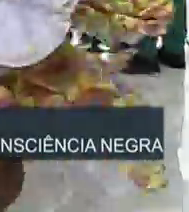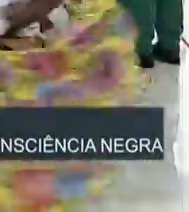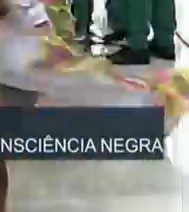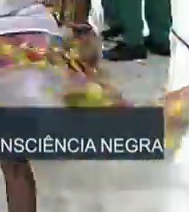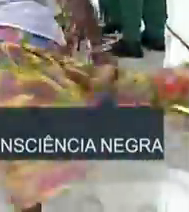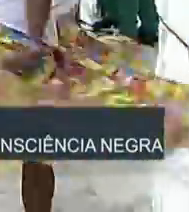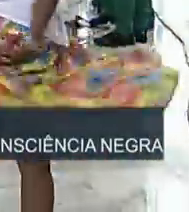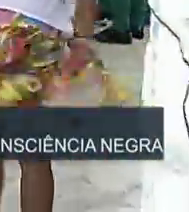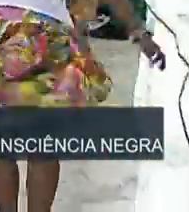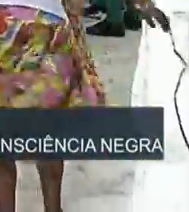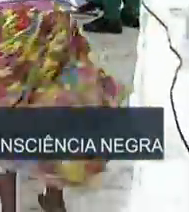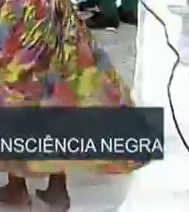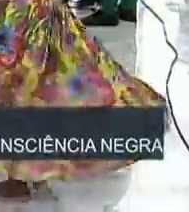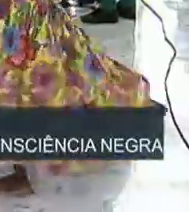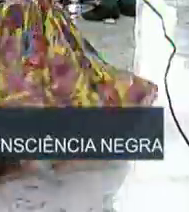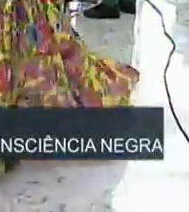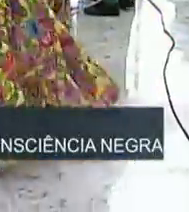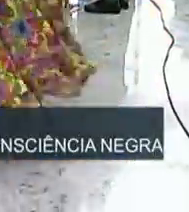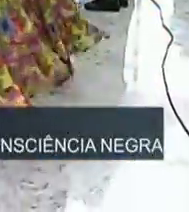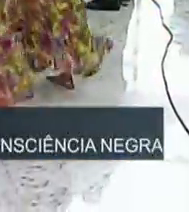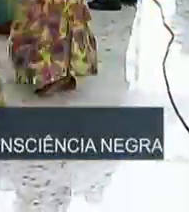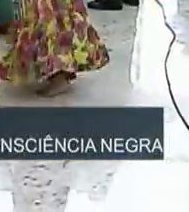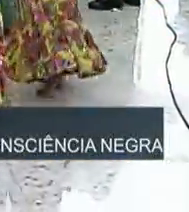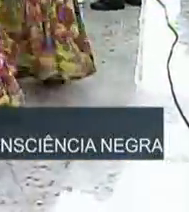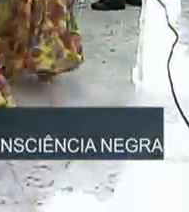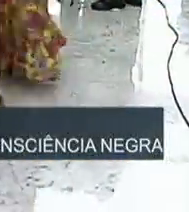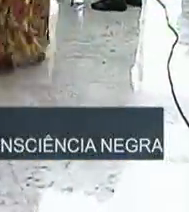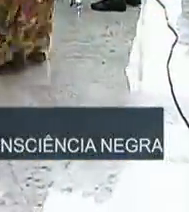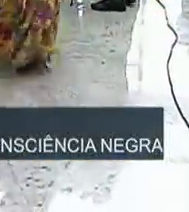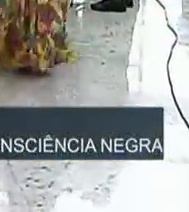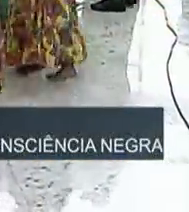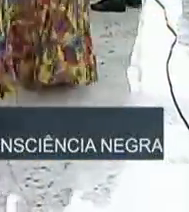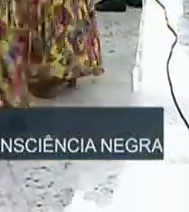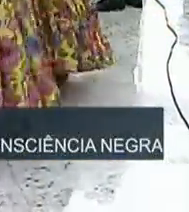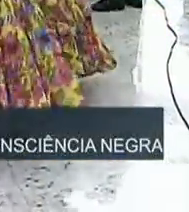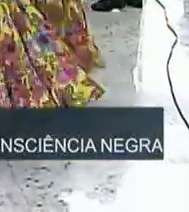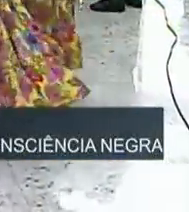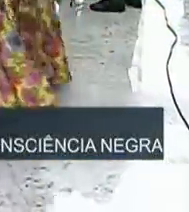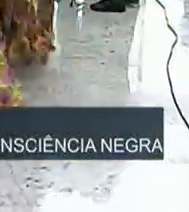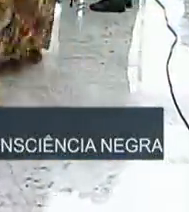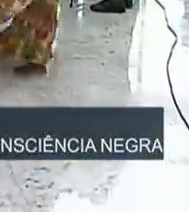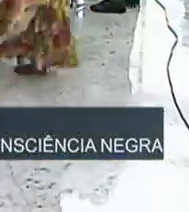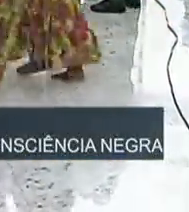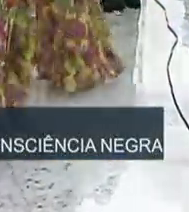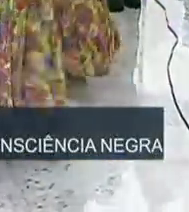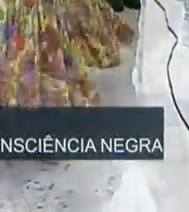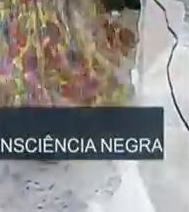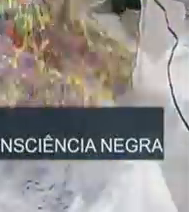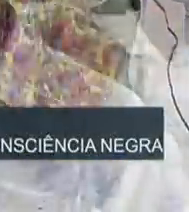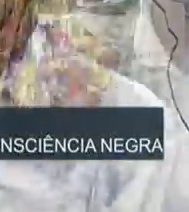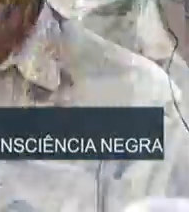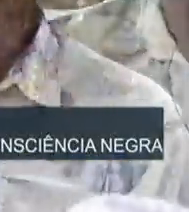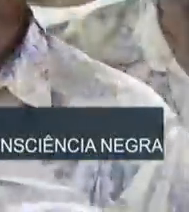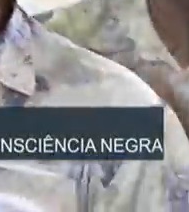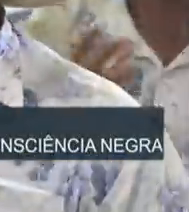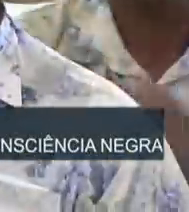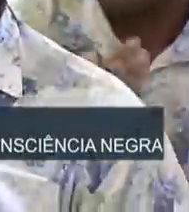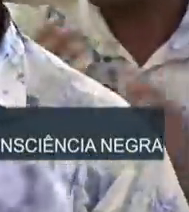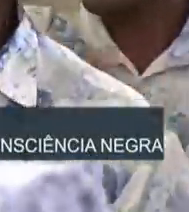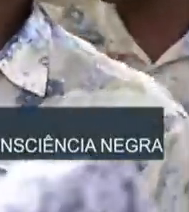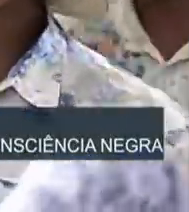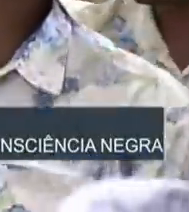coroua coreira na roda bou sa PR rodar boca do meu T coroua